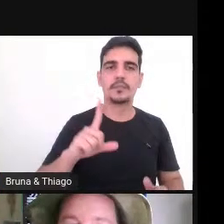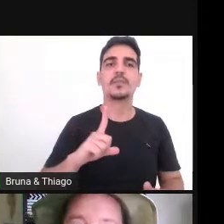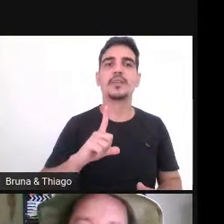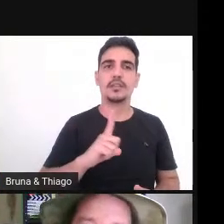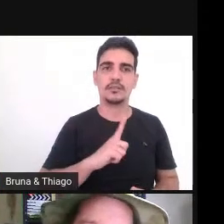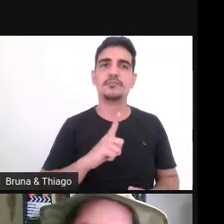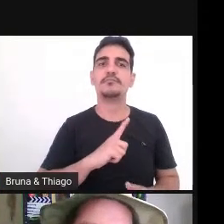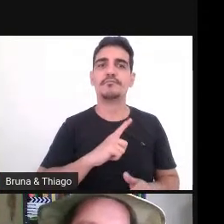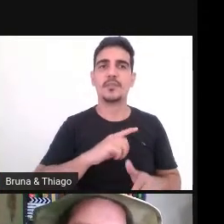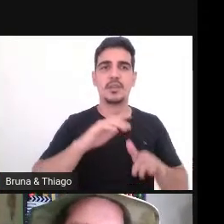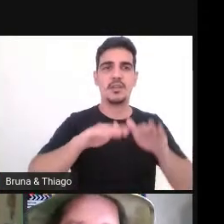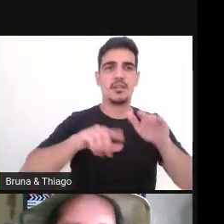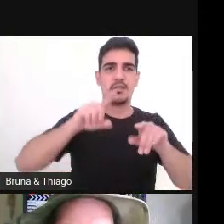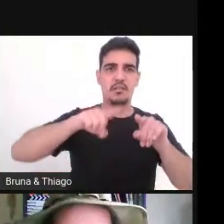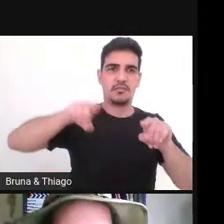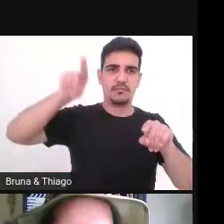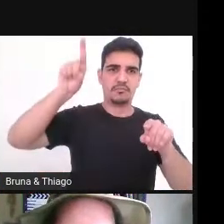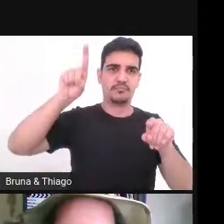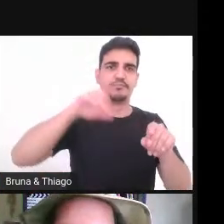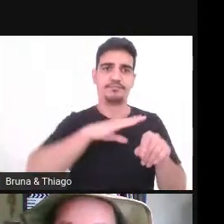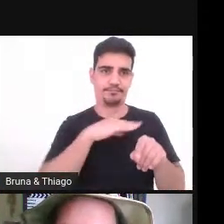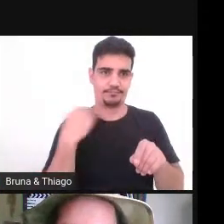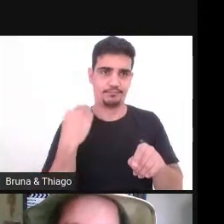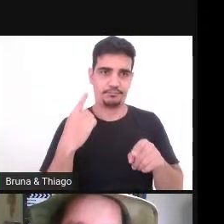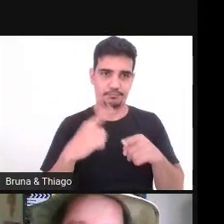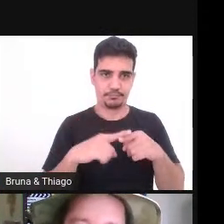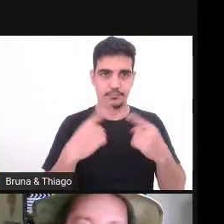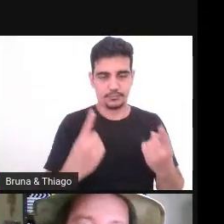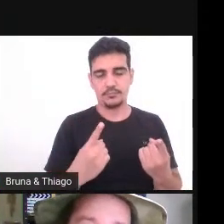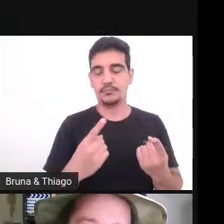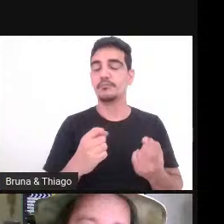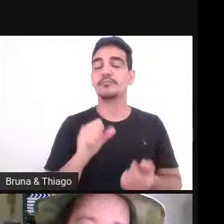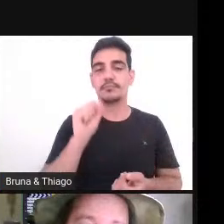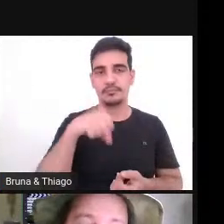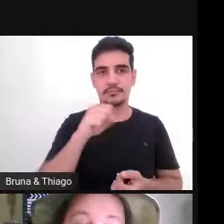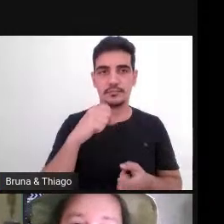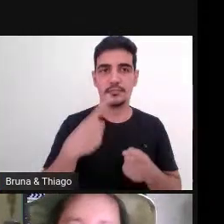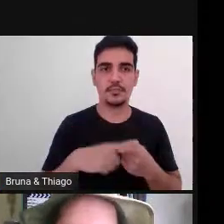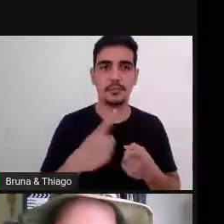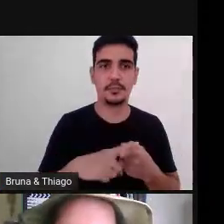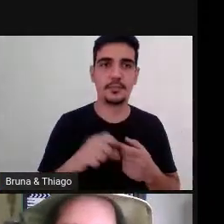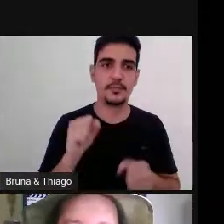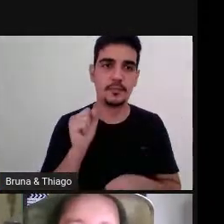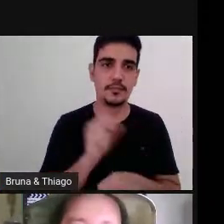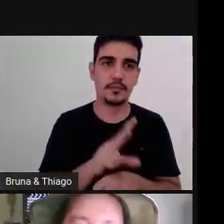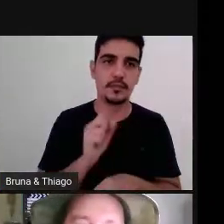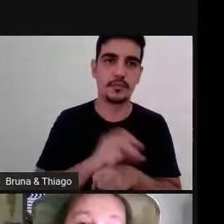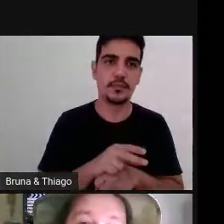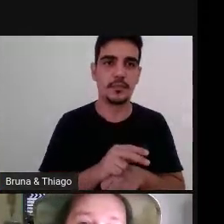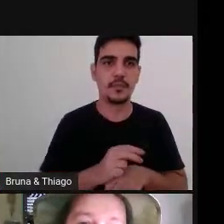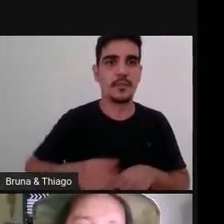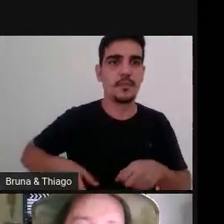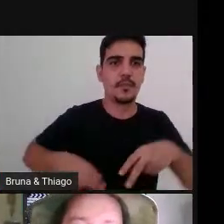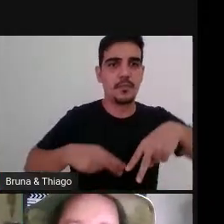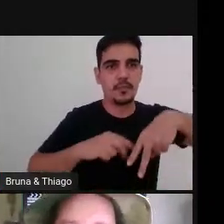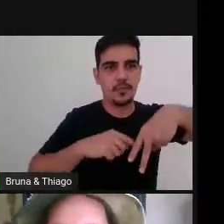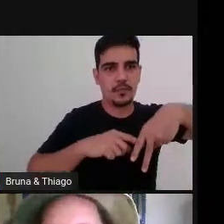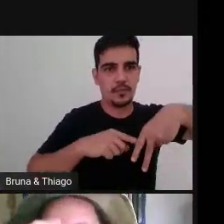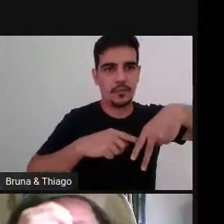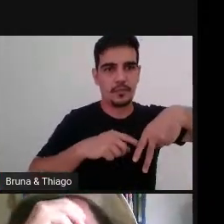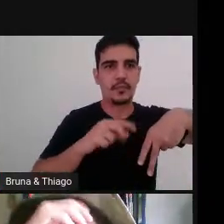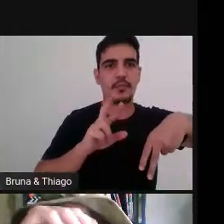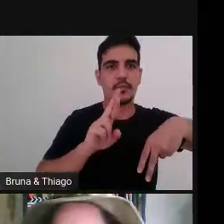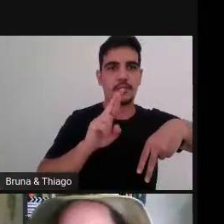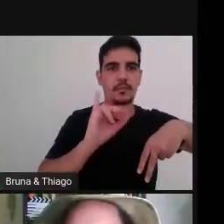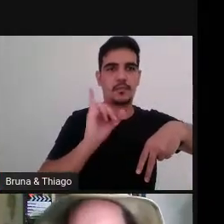proporcionalmente. Então, ela causa poucos acidentes, mas o acidente é fatal com ela porque afeta principalmente os rins. E aí, esse comprimento renal, a